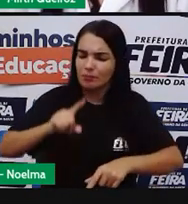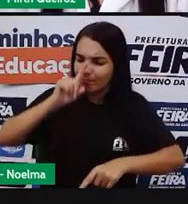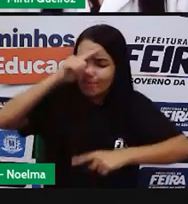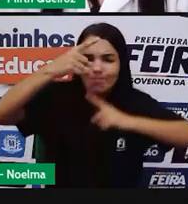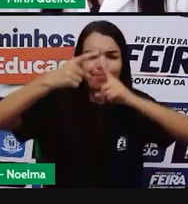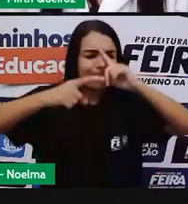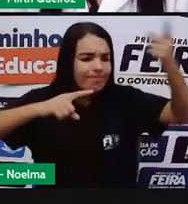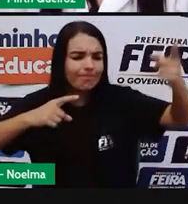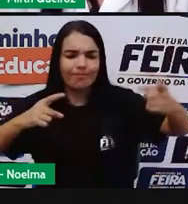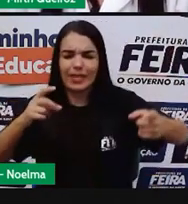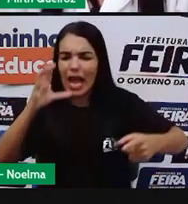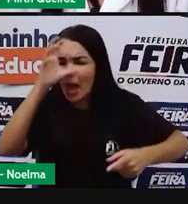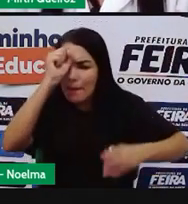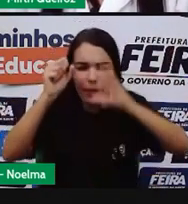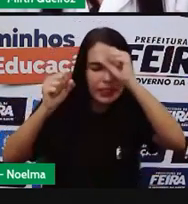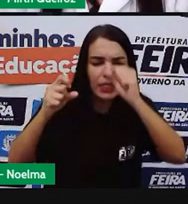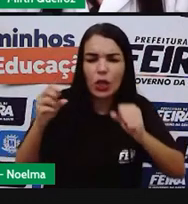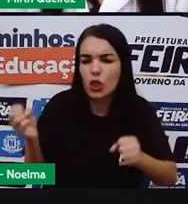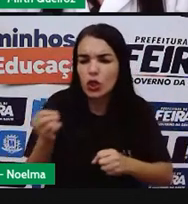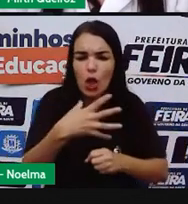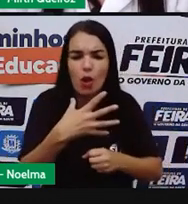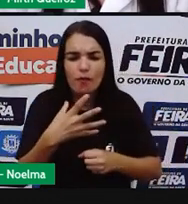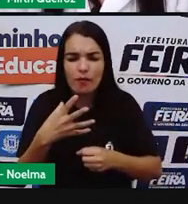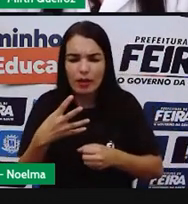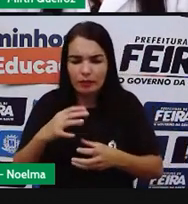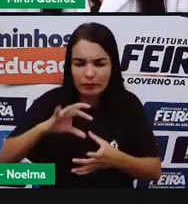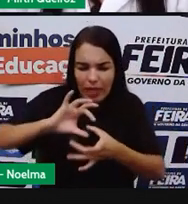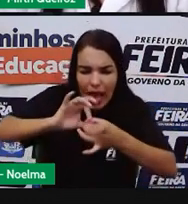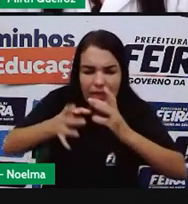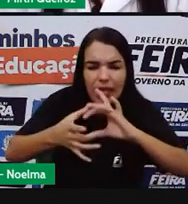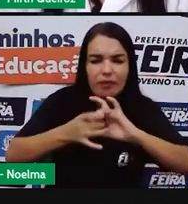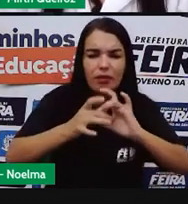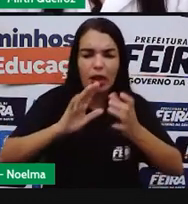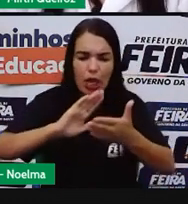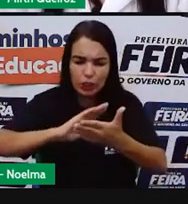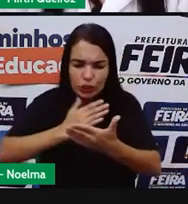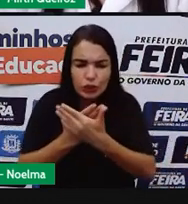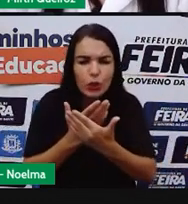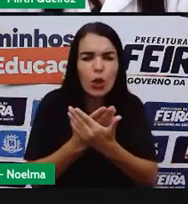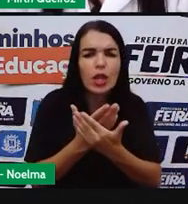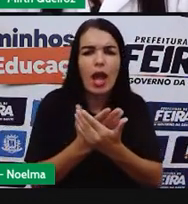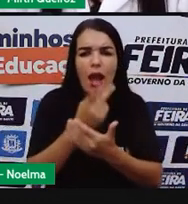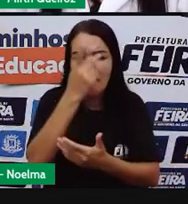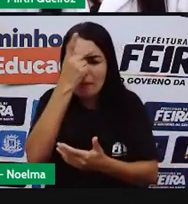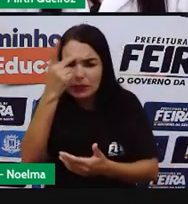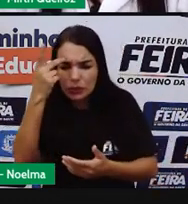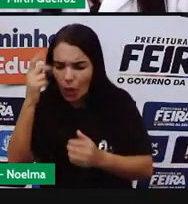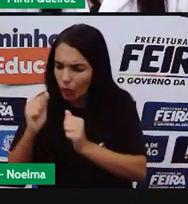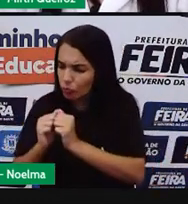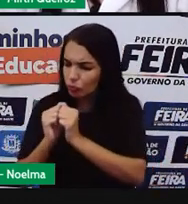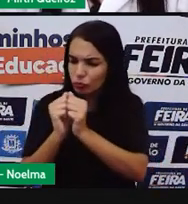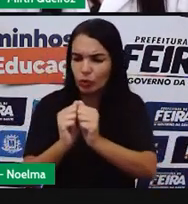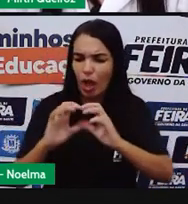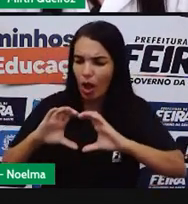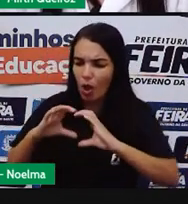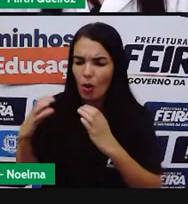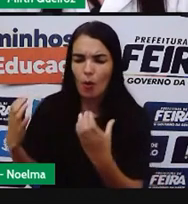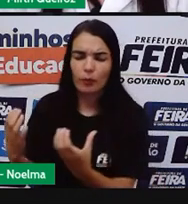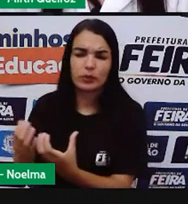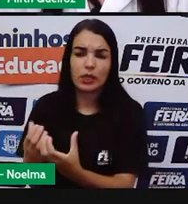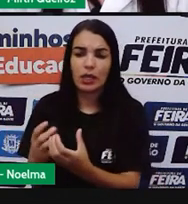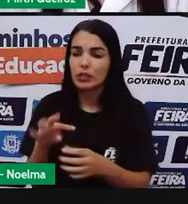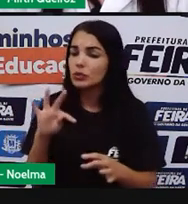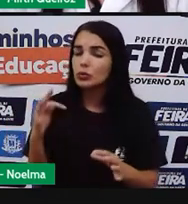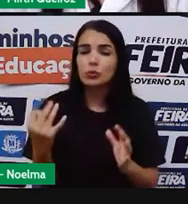e reaprendendo novas formas de interagir, de estudar e se relacionar com pessoas e com tudo o que está ao